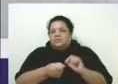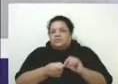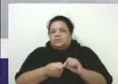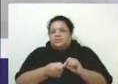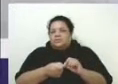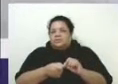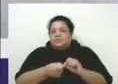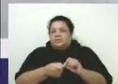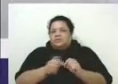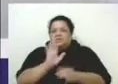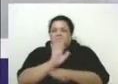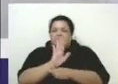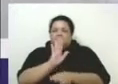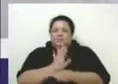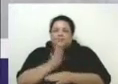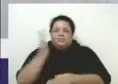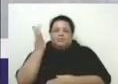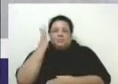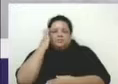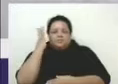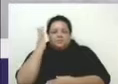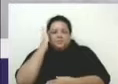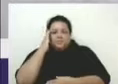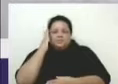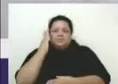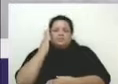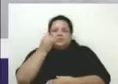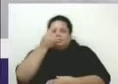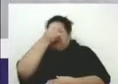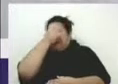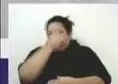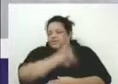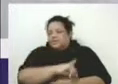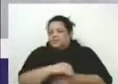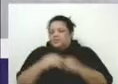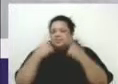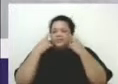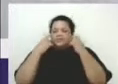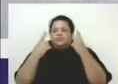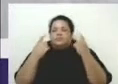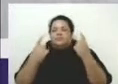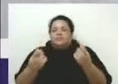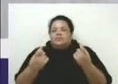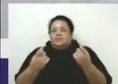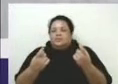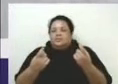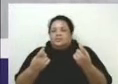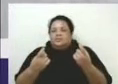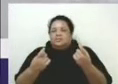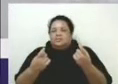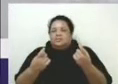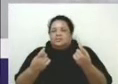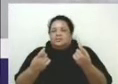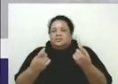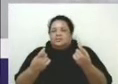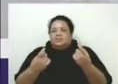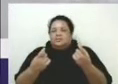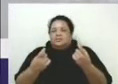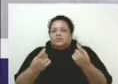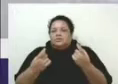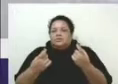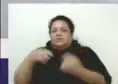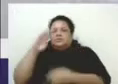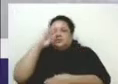combate a todo tipo de violência, com a ênfase nas práticas que são da intimidação